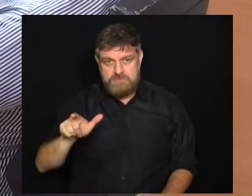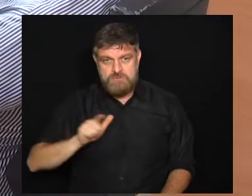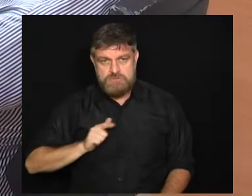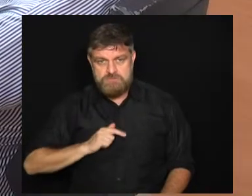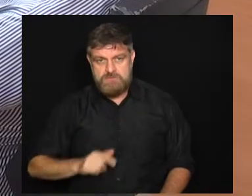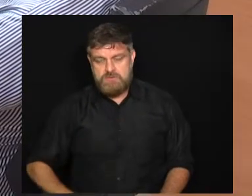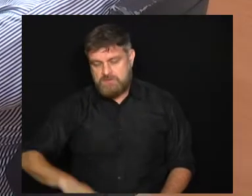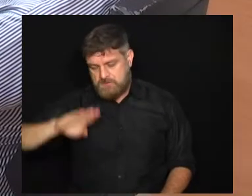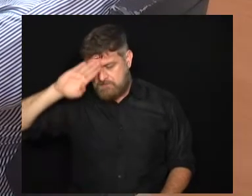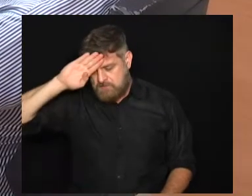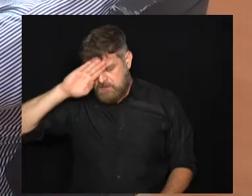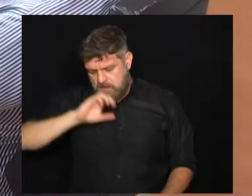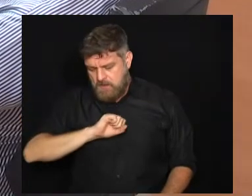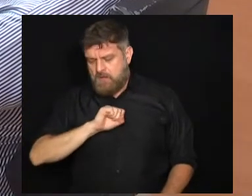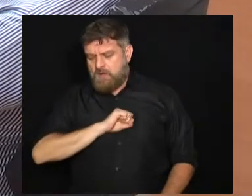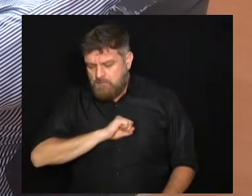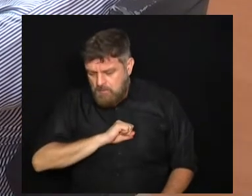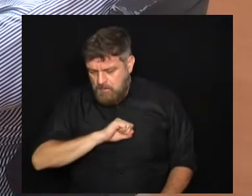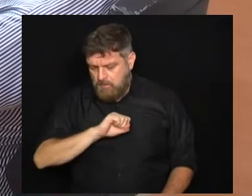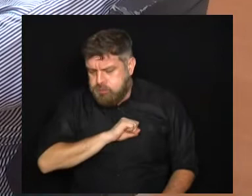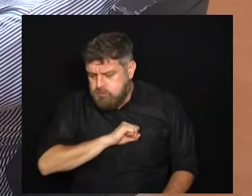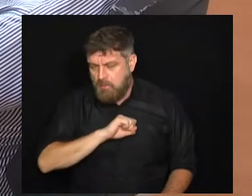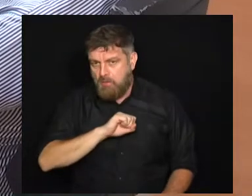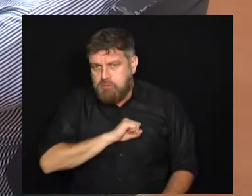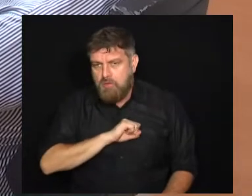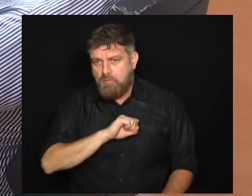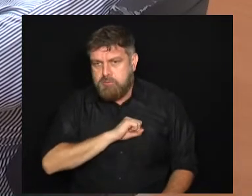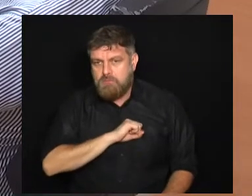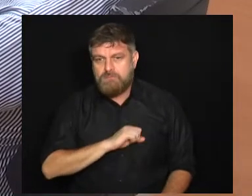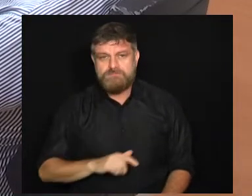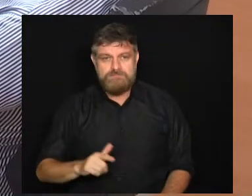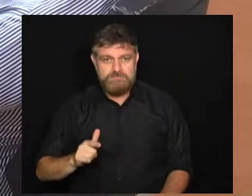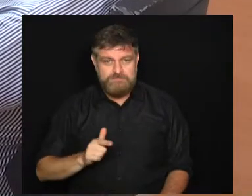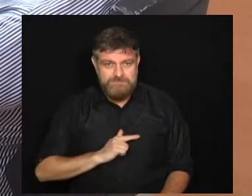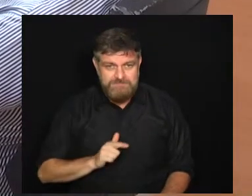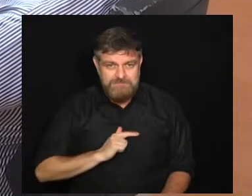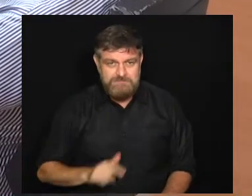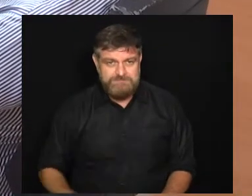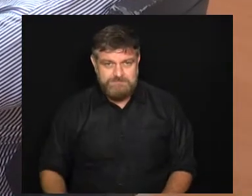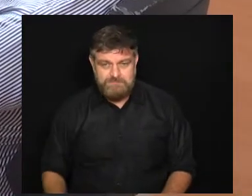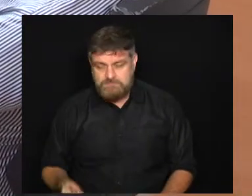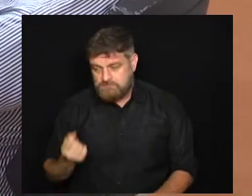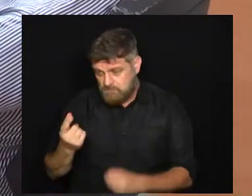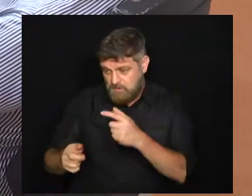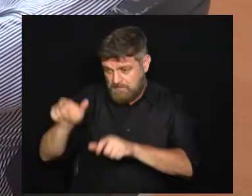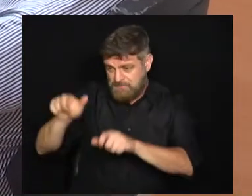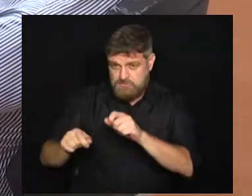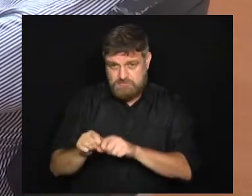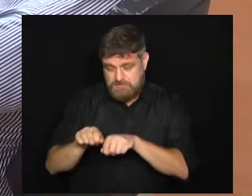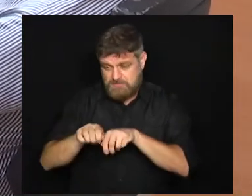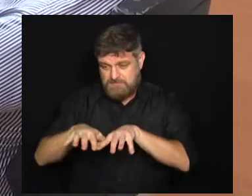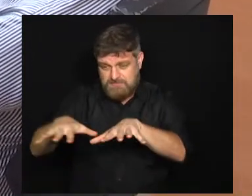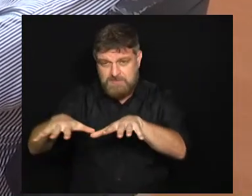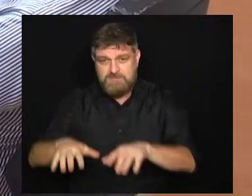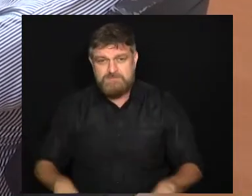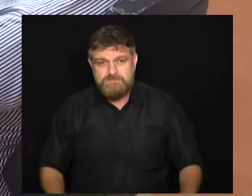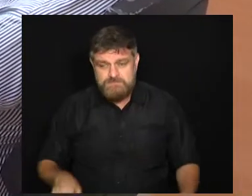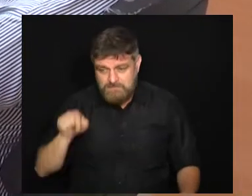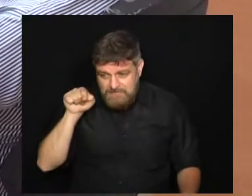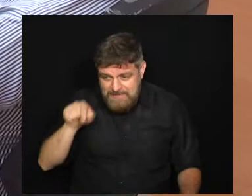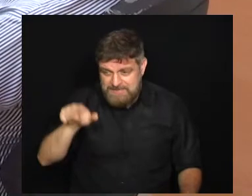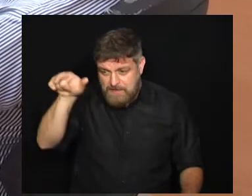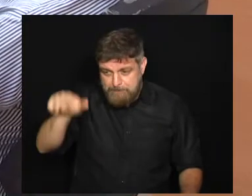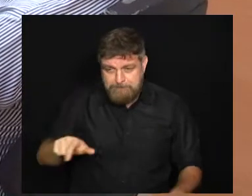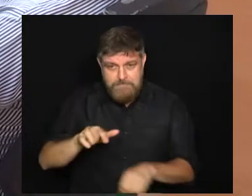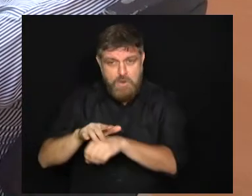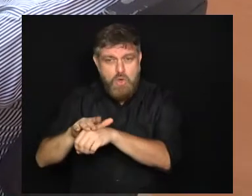então, febre, tosse, daqui a, sei lá, um mês mais ou menos, se tiver casos, se tiver transmissão aqui, esses pacientes,